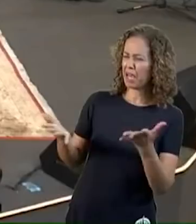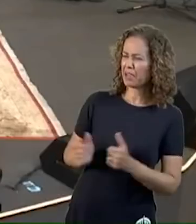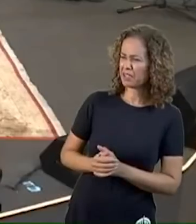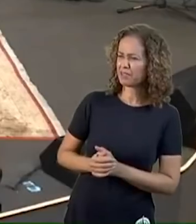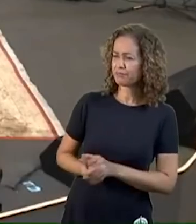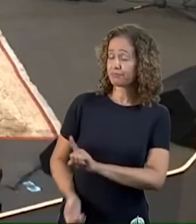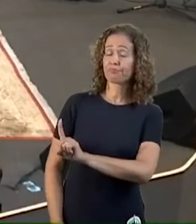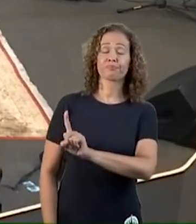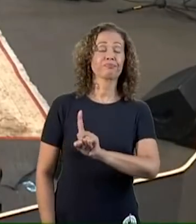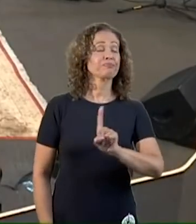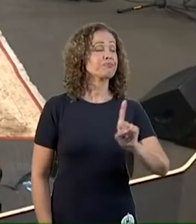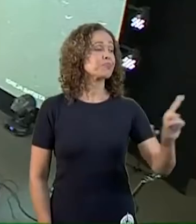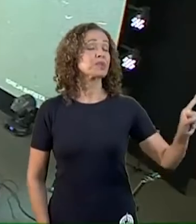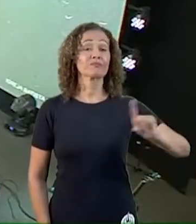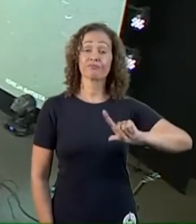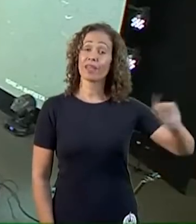Foi embora.